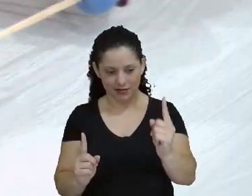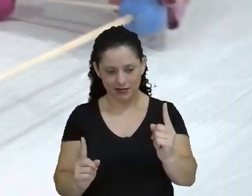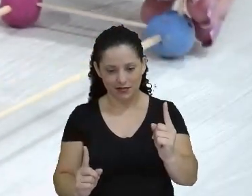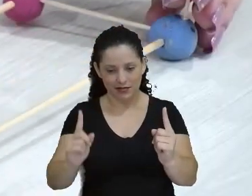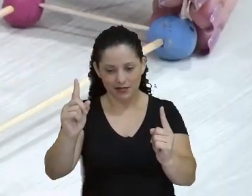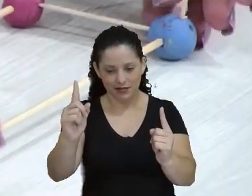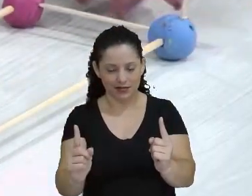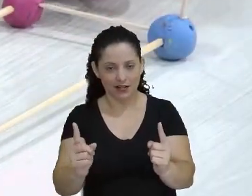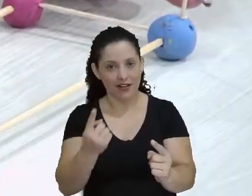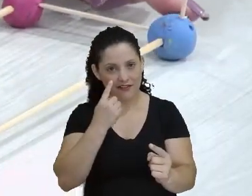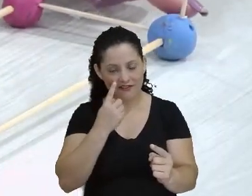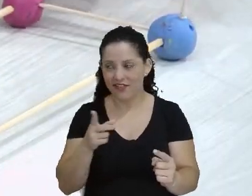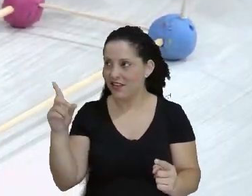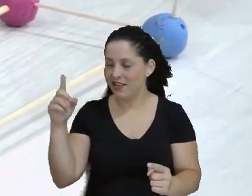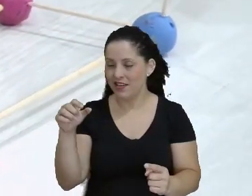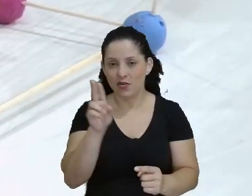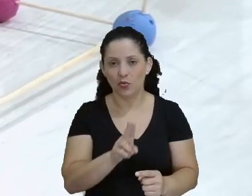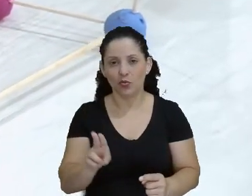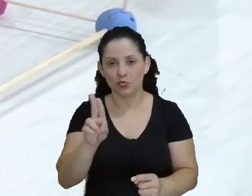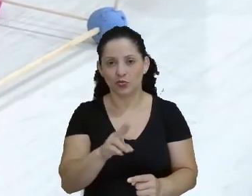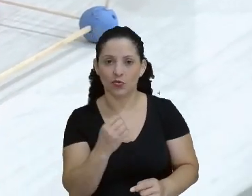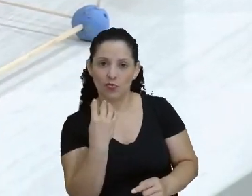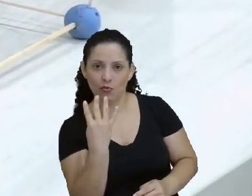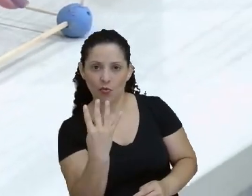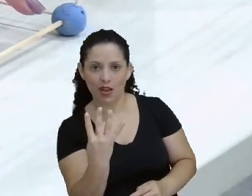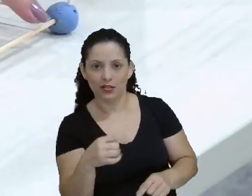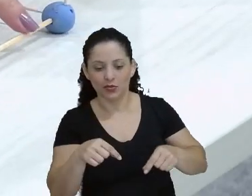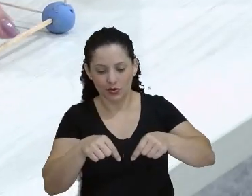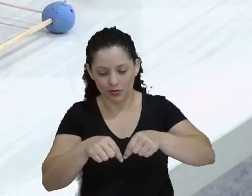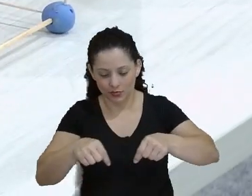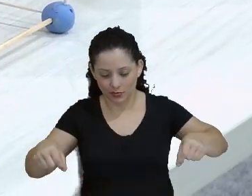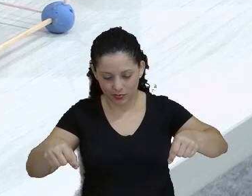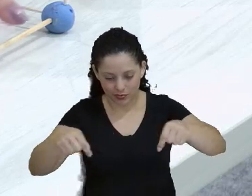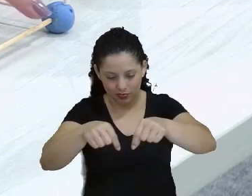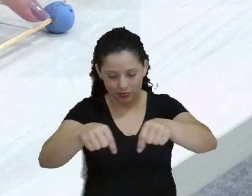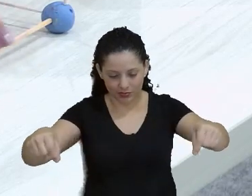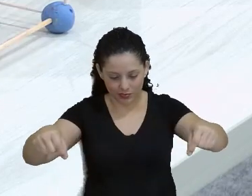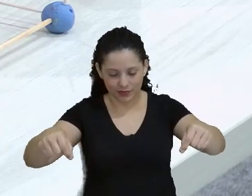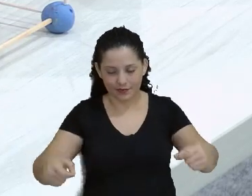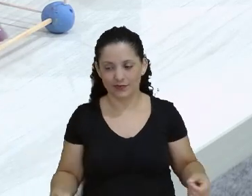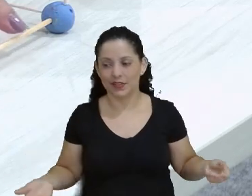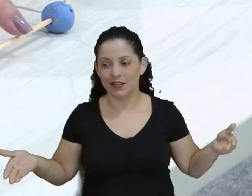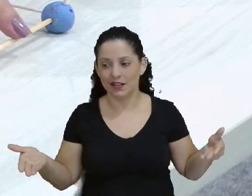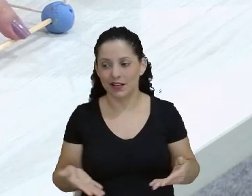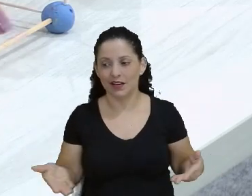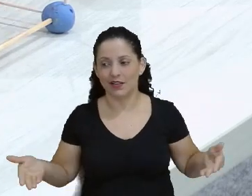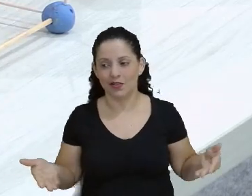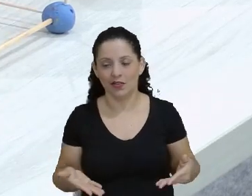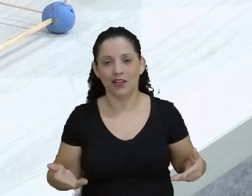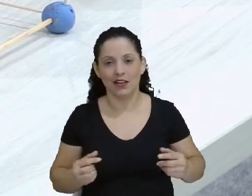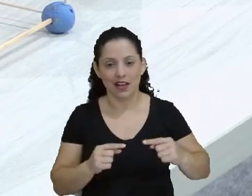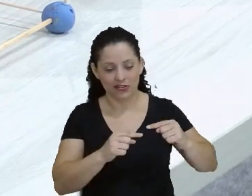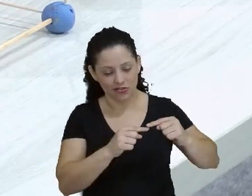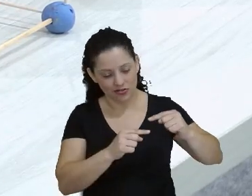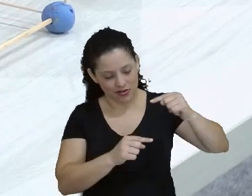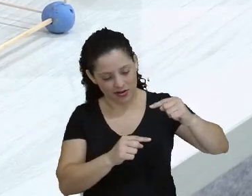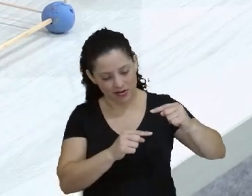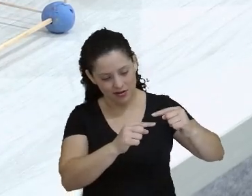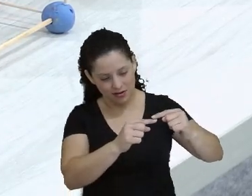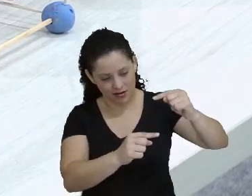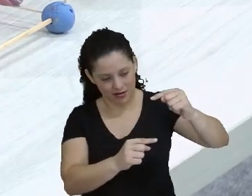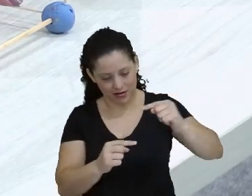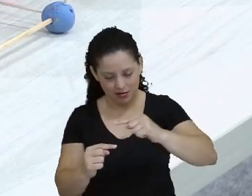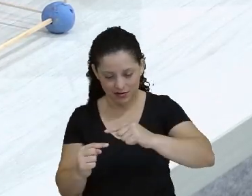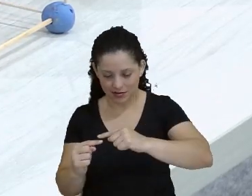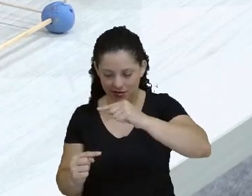vocês estão vendo, ó, já usei 4 vértices e ó quantas arestas eu já usei aqui, ó. 1, 2,